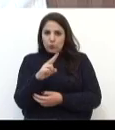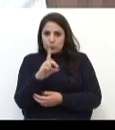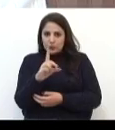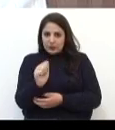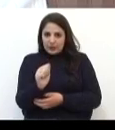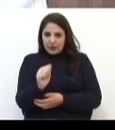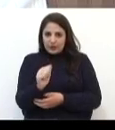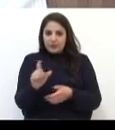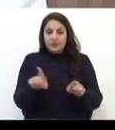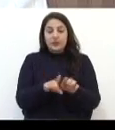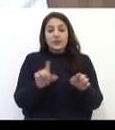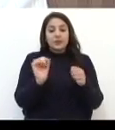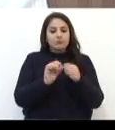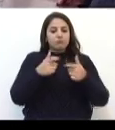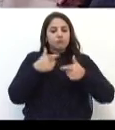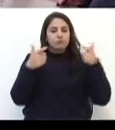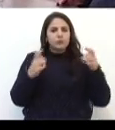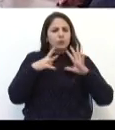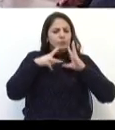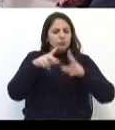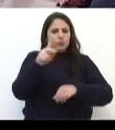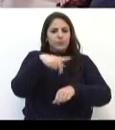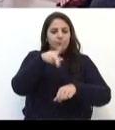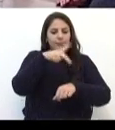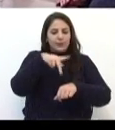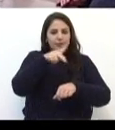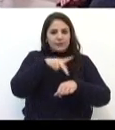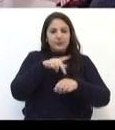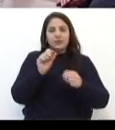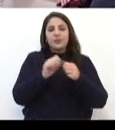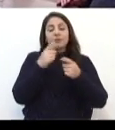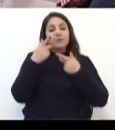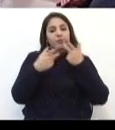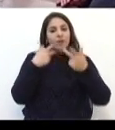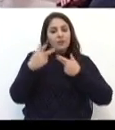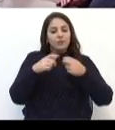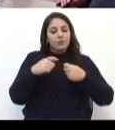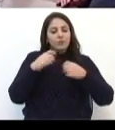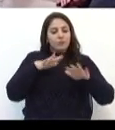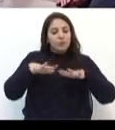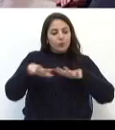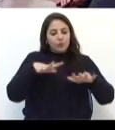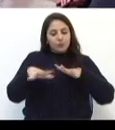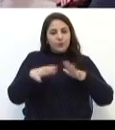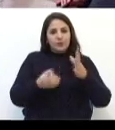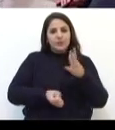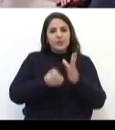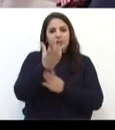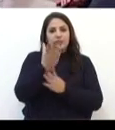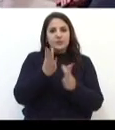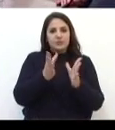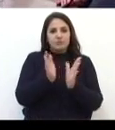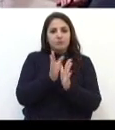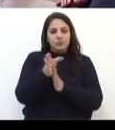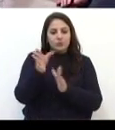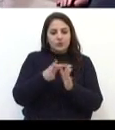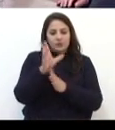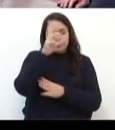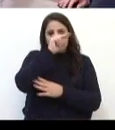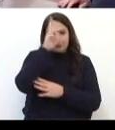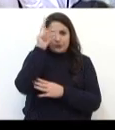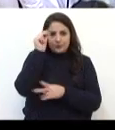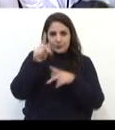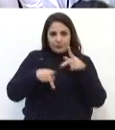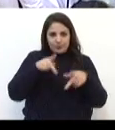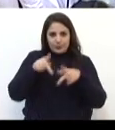têm crescido em todo o país. Ele reforça que o movimento busca a criação de um Conselho Municipal de Povos de